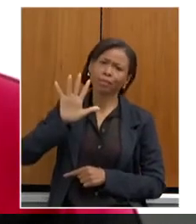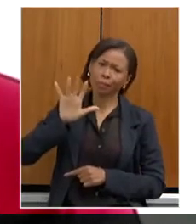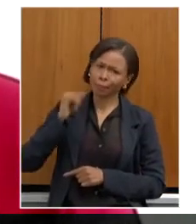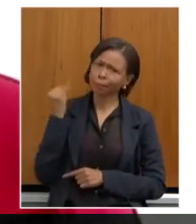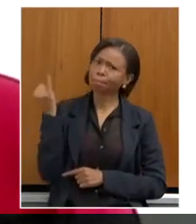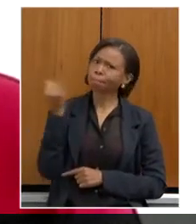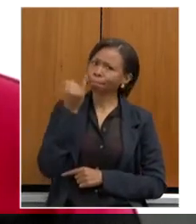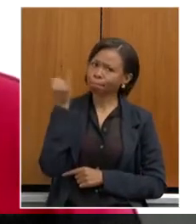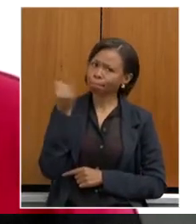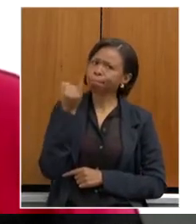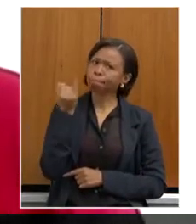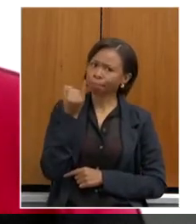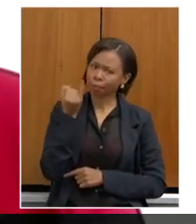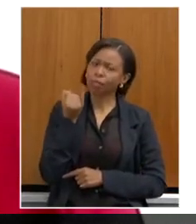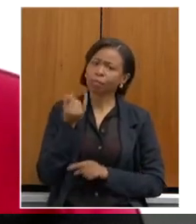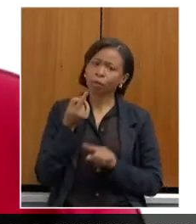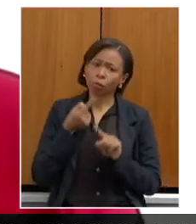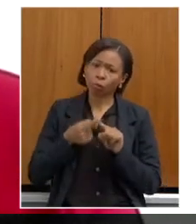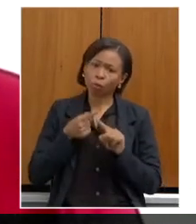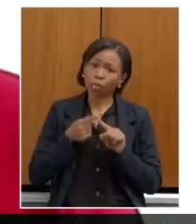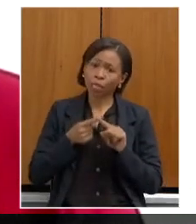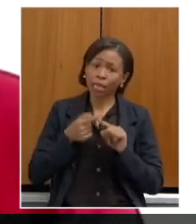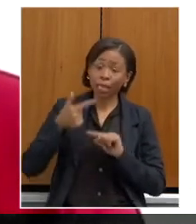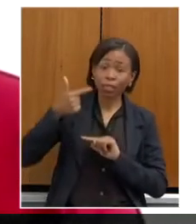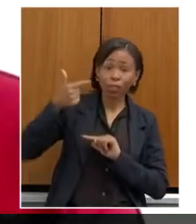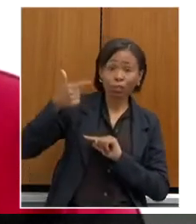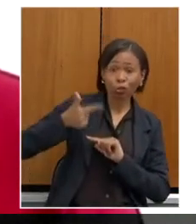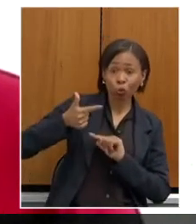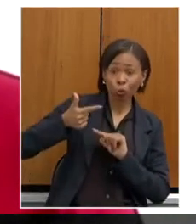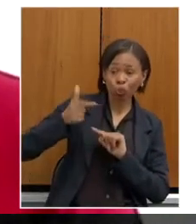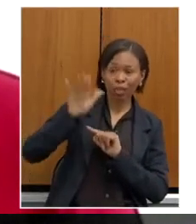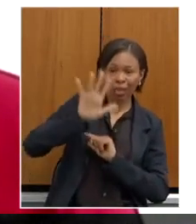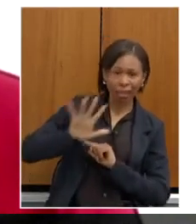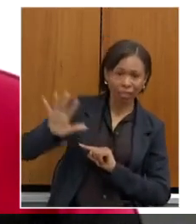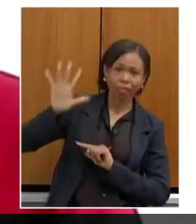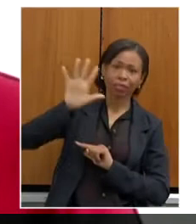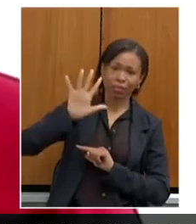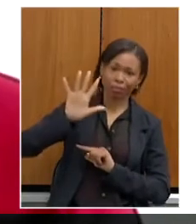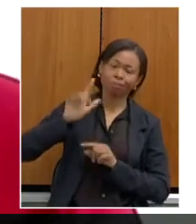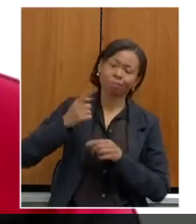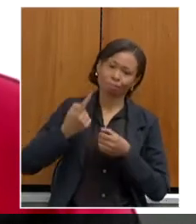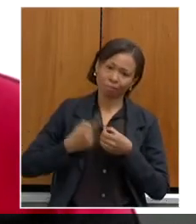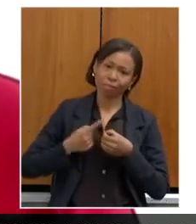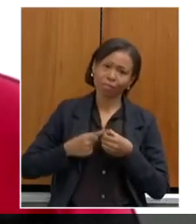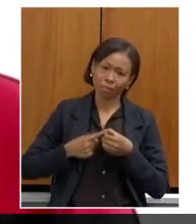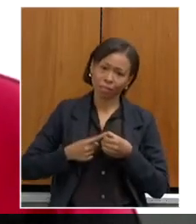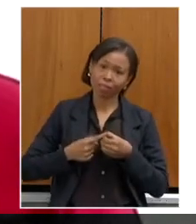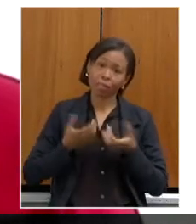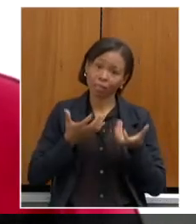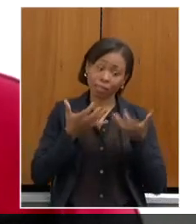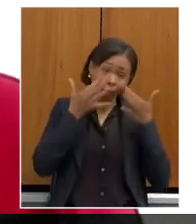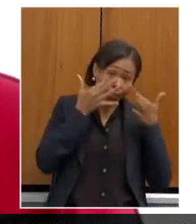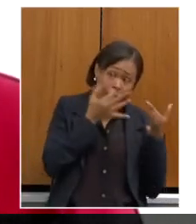metropolitano uma segunda região metropolitana e gostaria muito da atenção do secretário